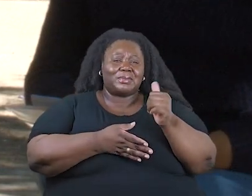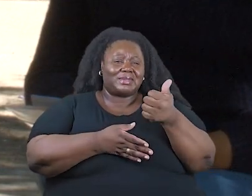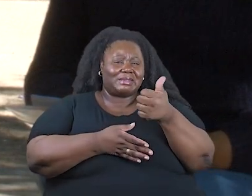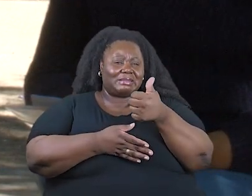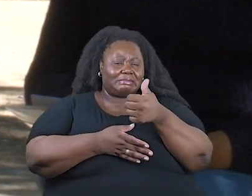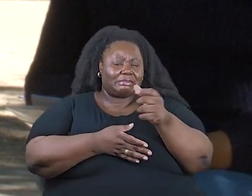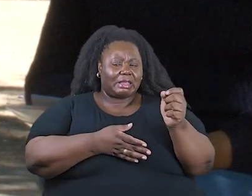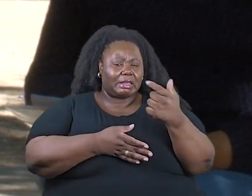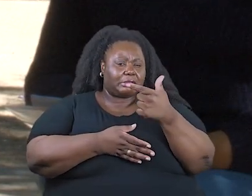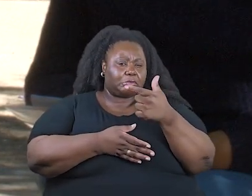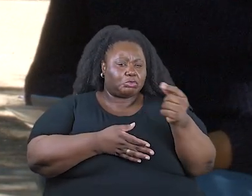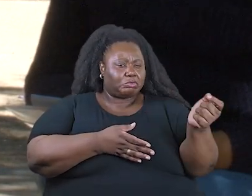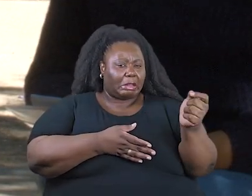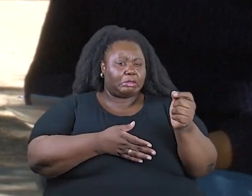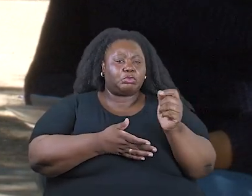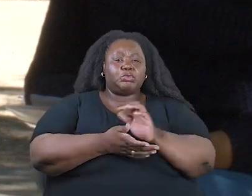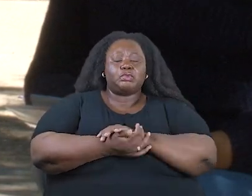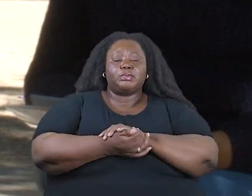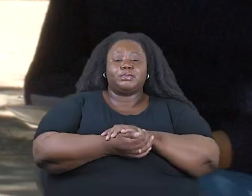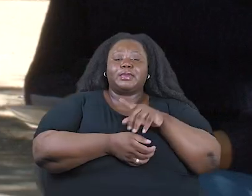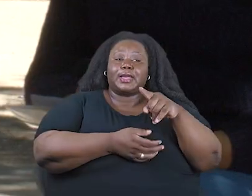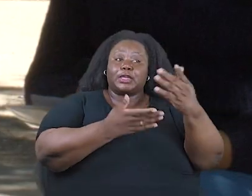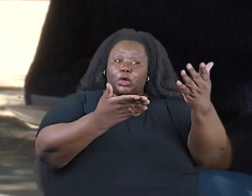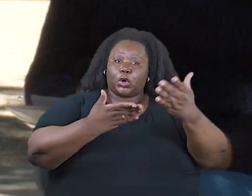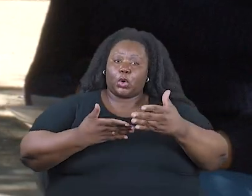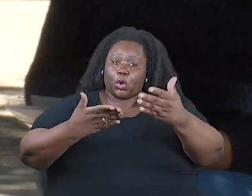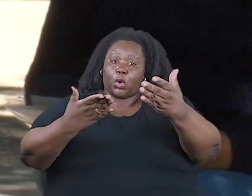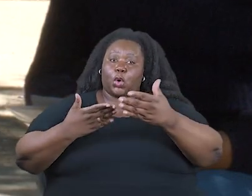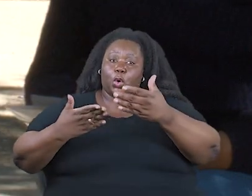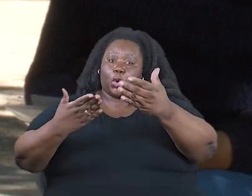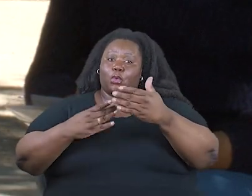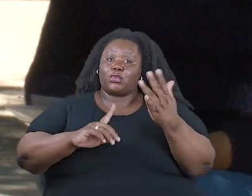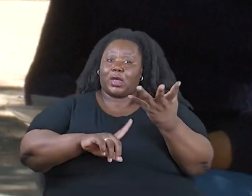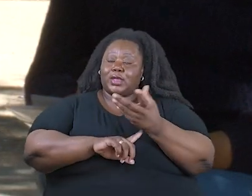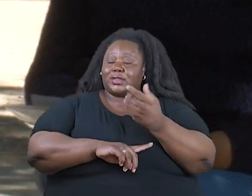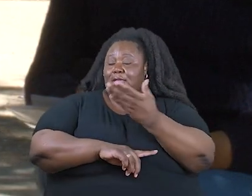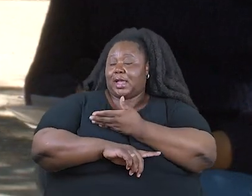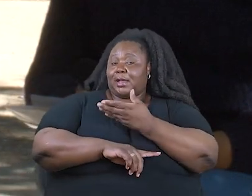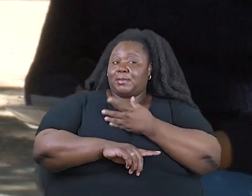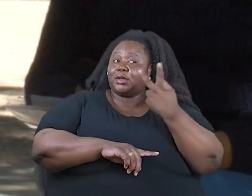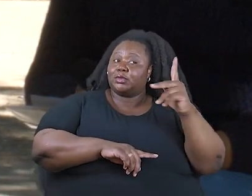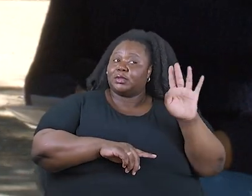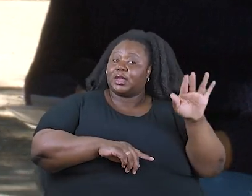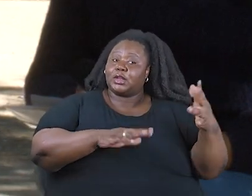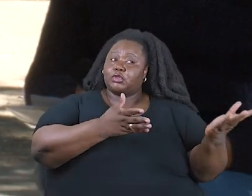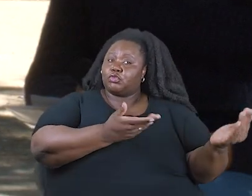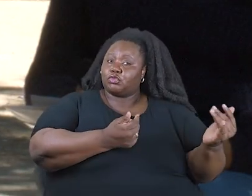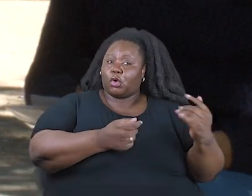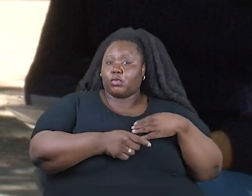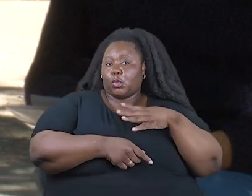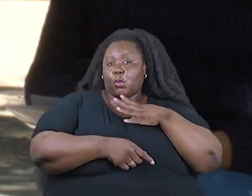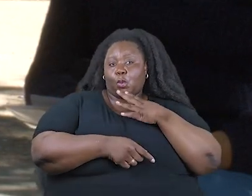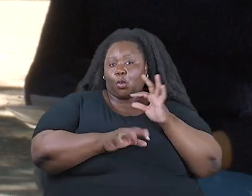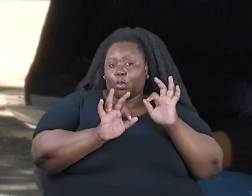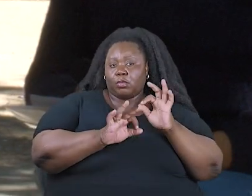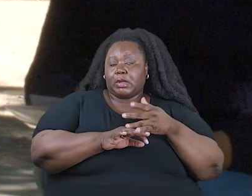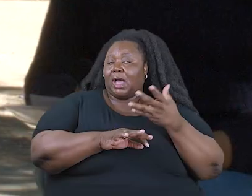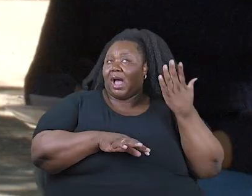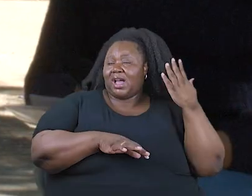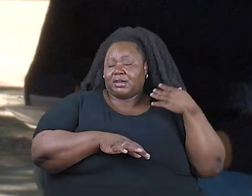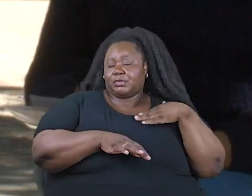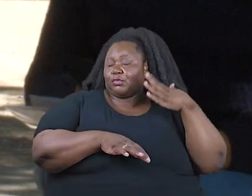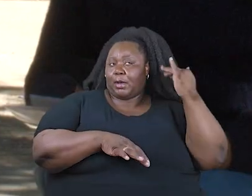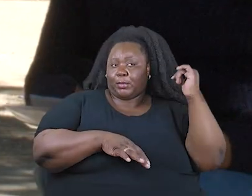200 cópias, mas aí ele convidou artistas amigos dele que eram jovens, eram desconhecidos na época,